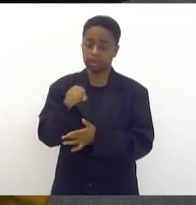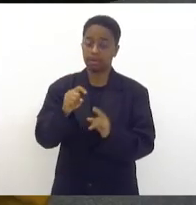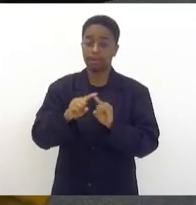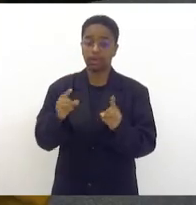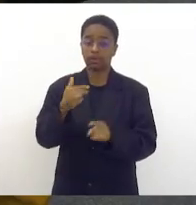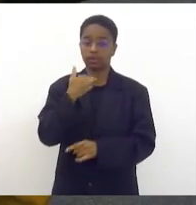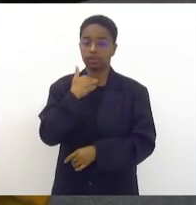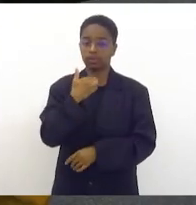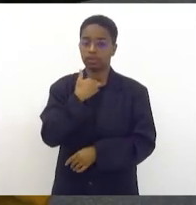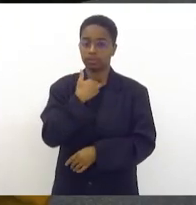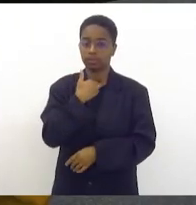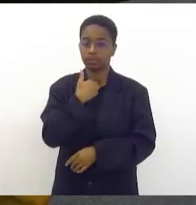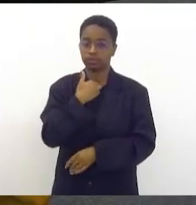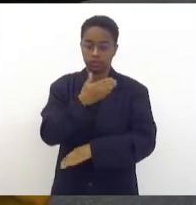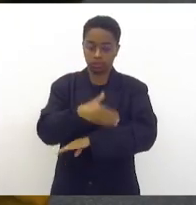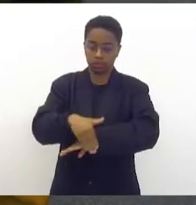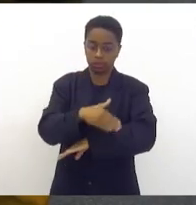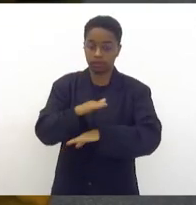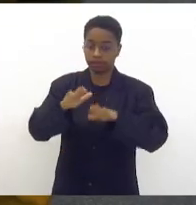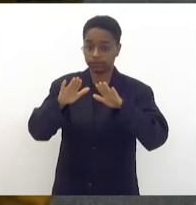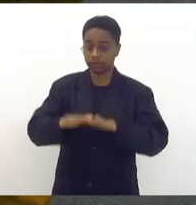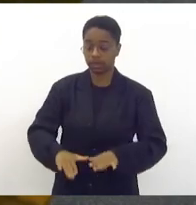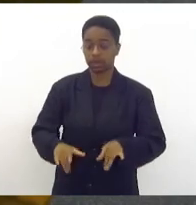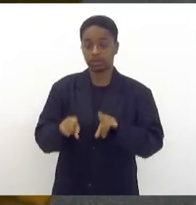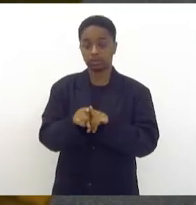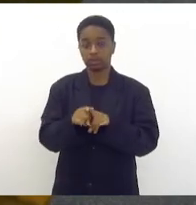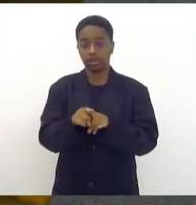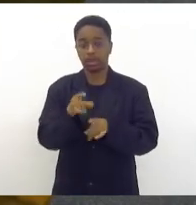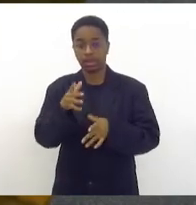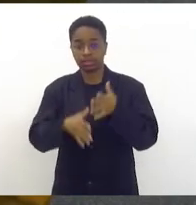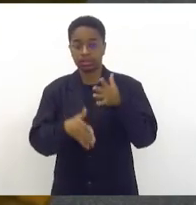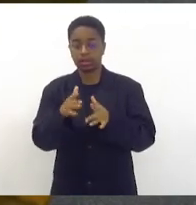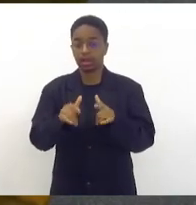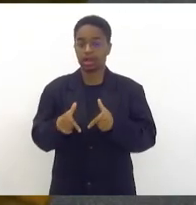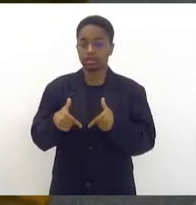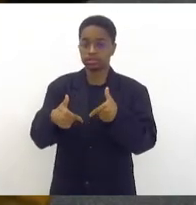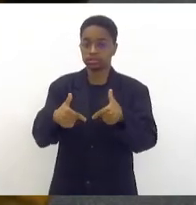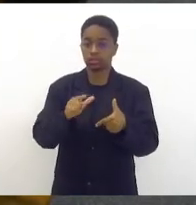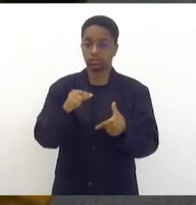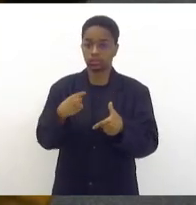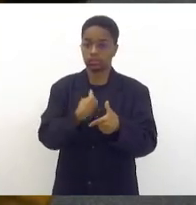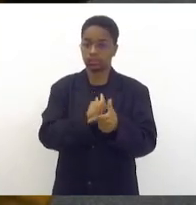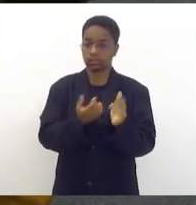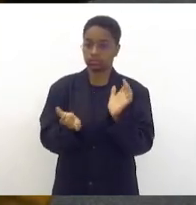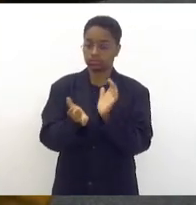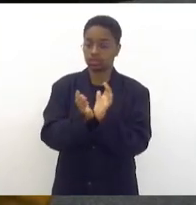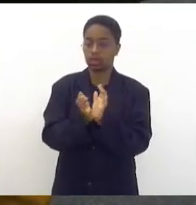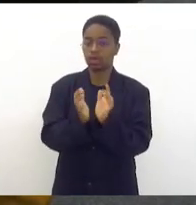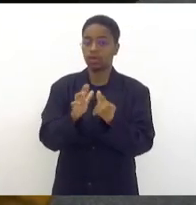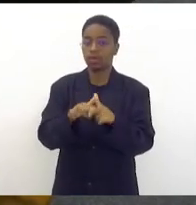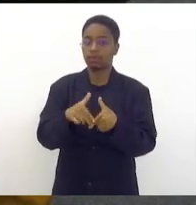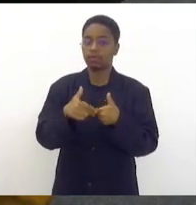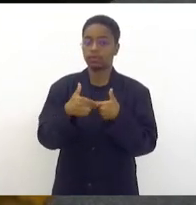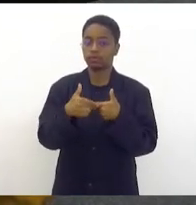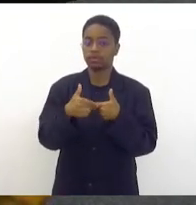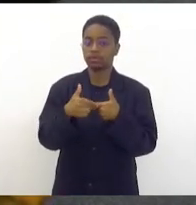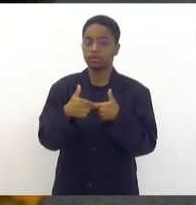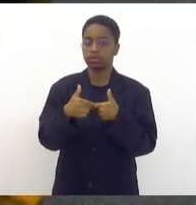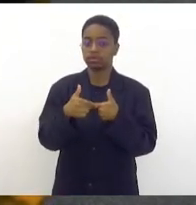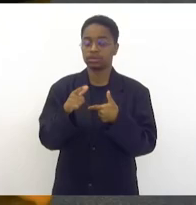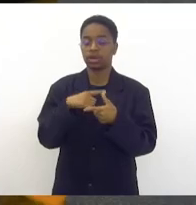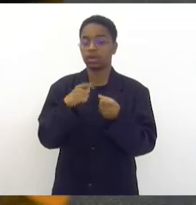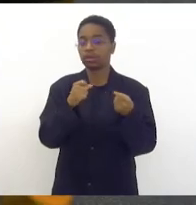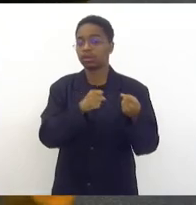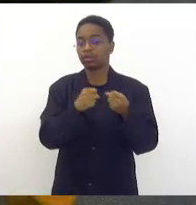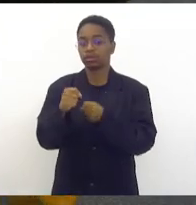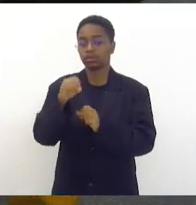poderá ficar nas ruas nem prejudicar a ação da nossa equipe por conta de ter poder de